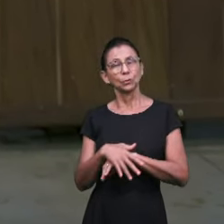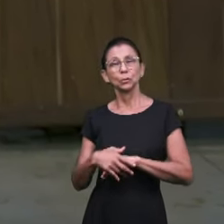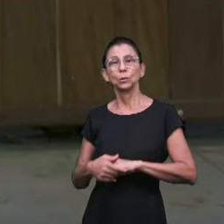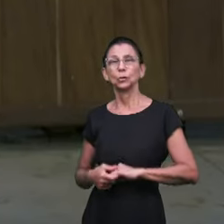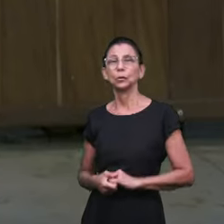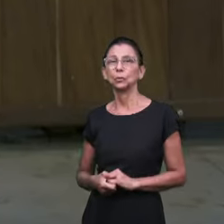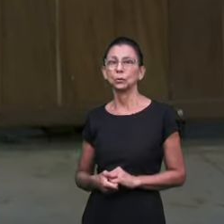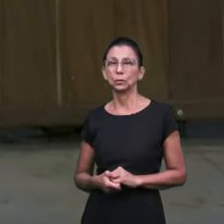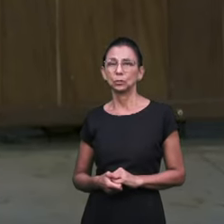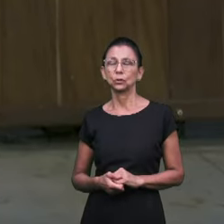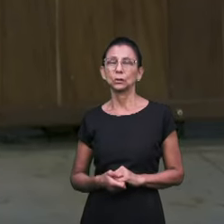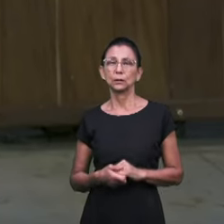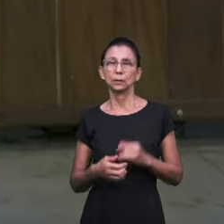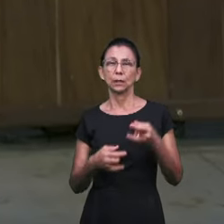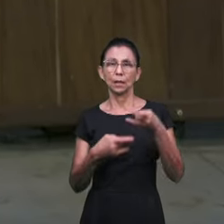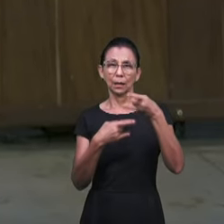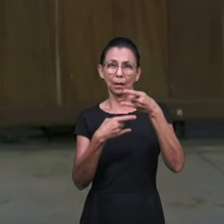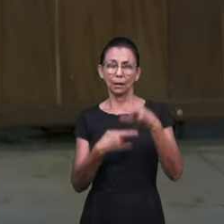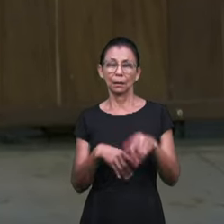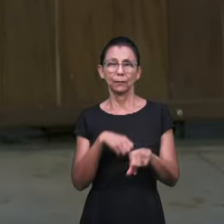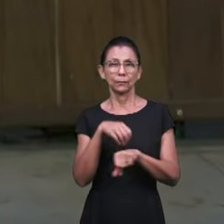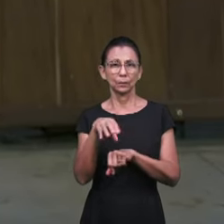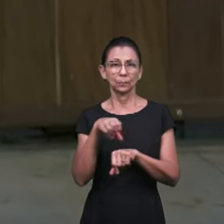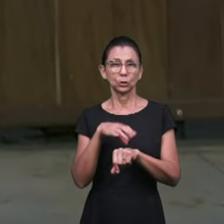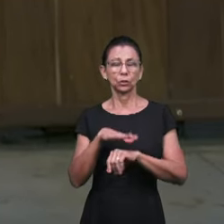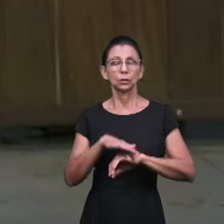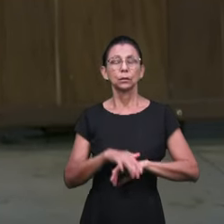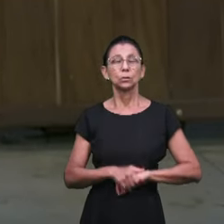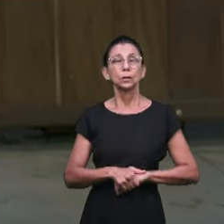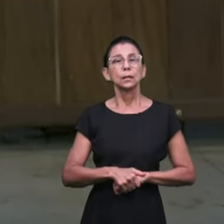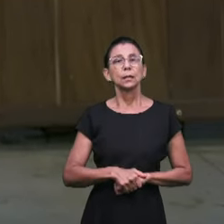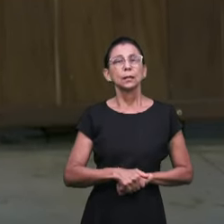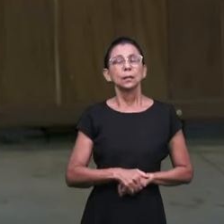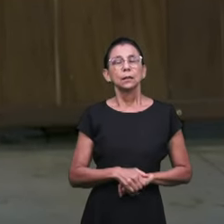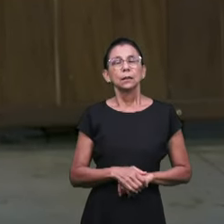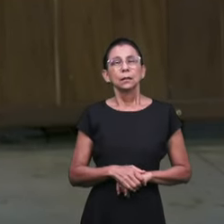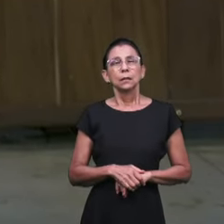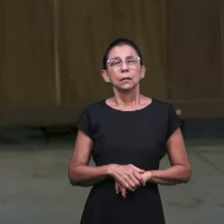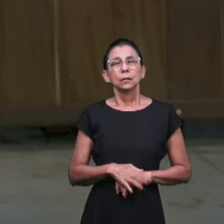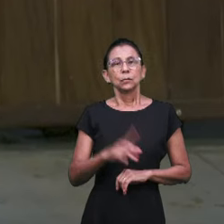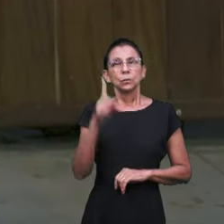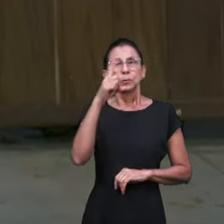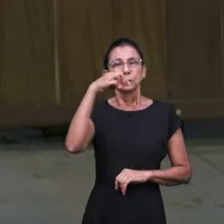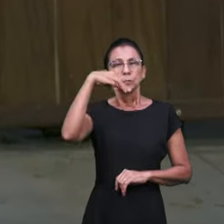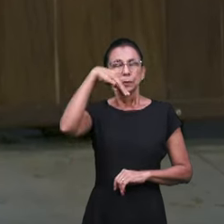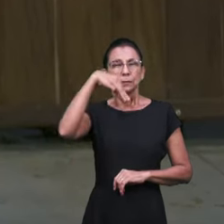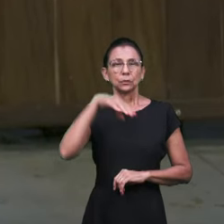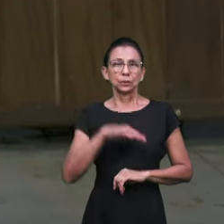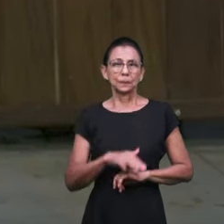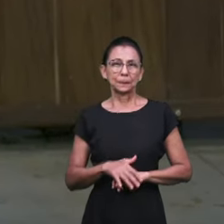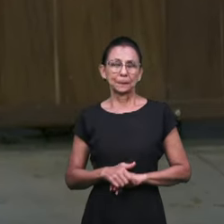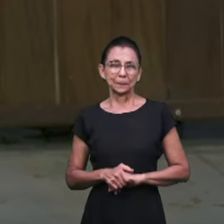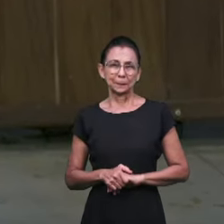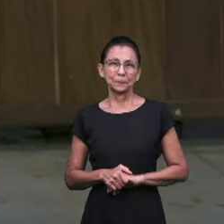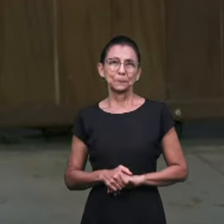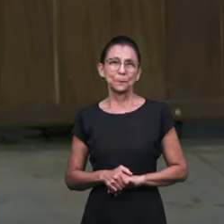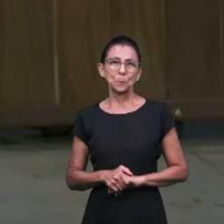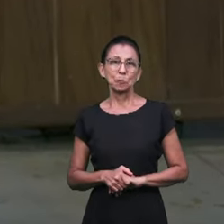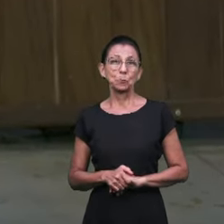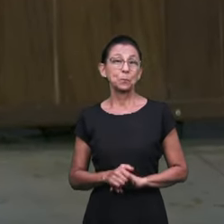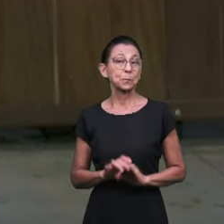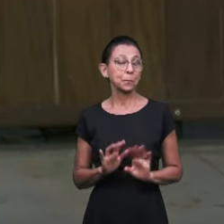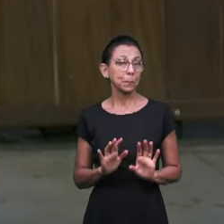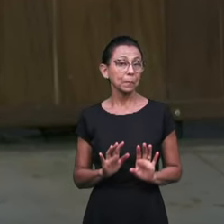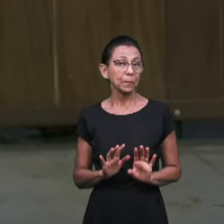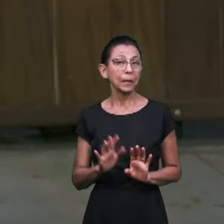live a partir daqui do Manaim, de Domingos Martins, aqui no município de Marechal Floriano. E nós teremos, isso porque nós